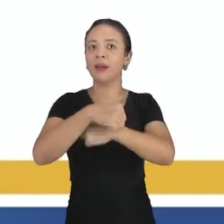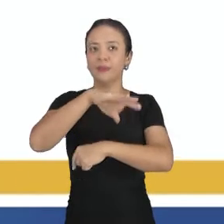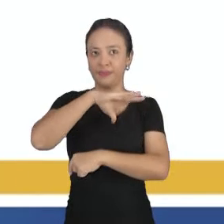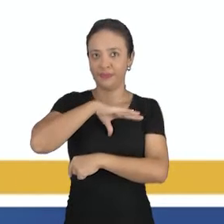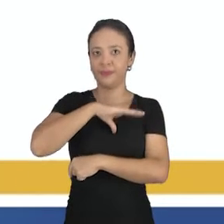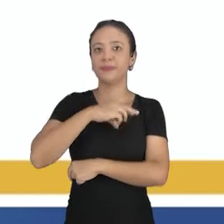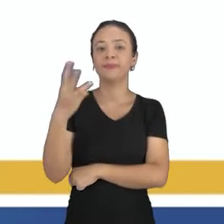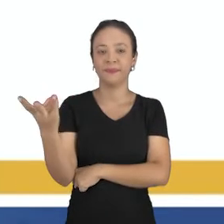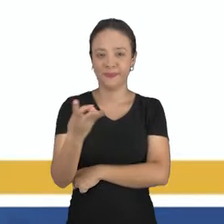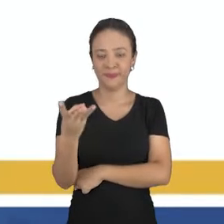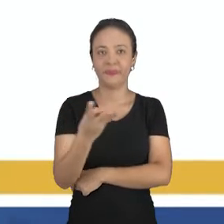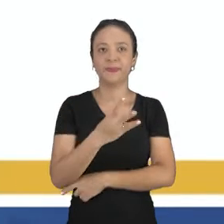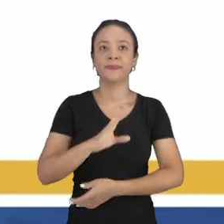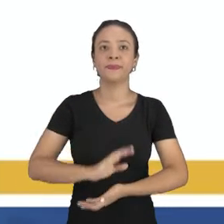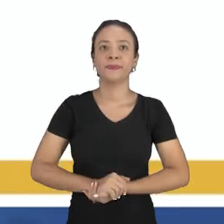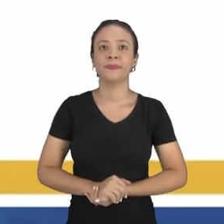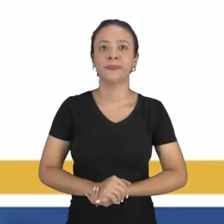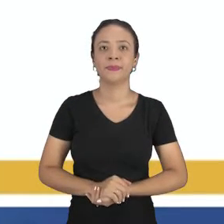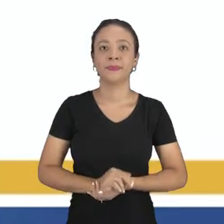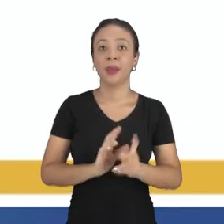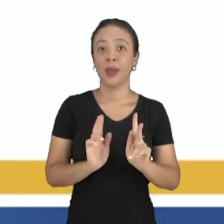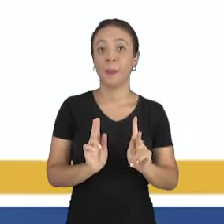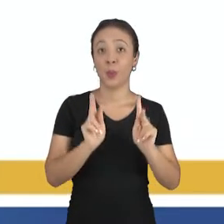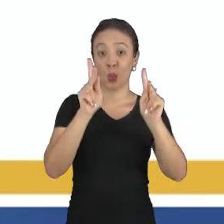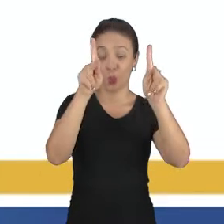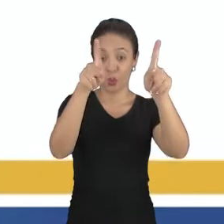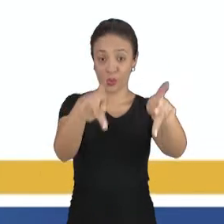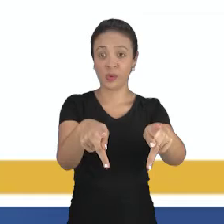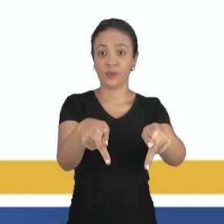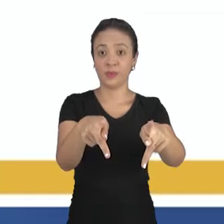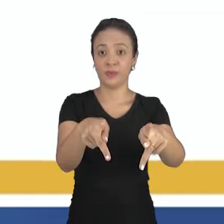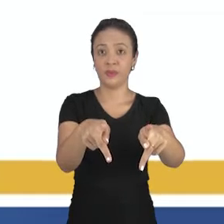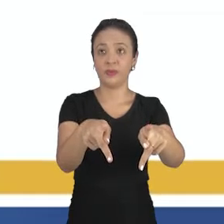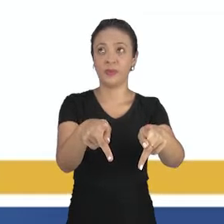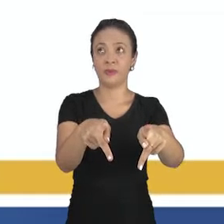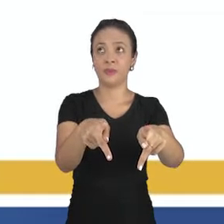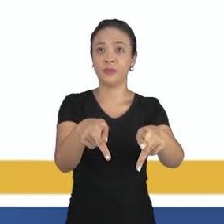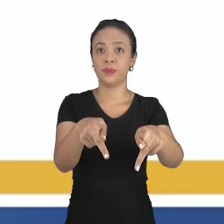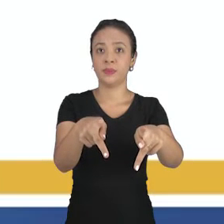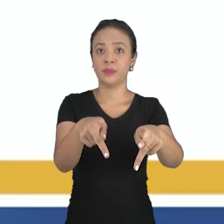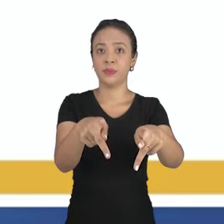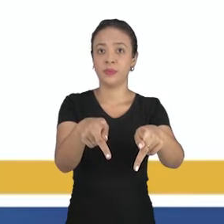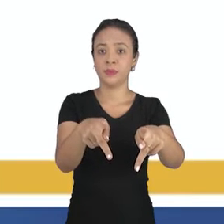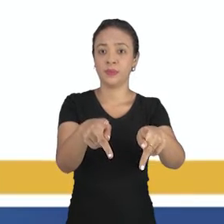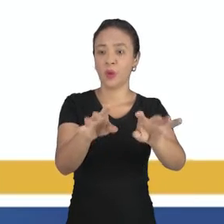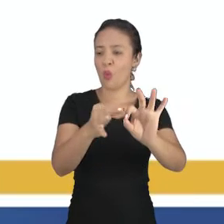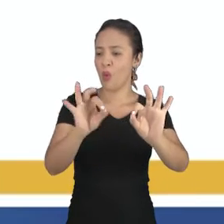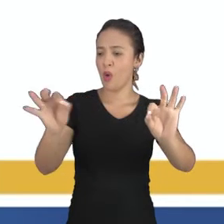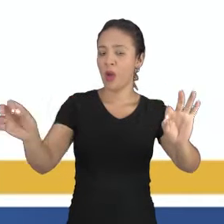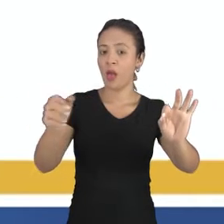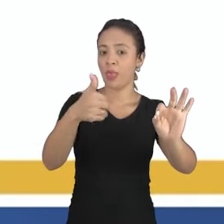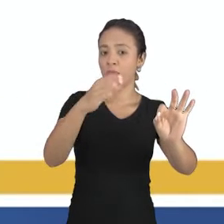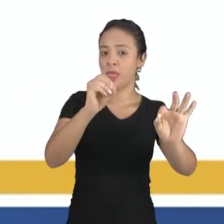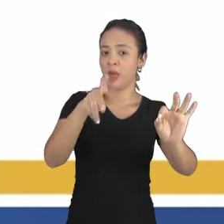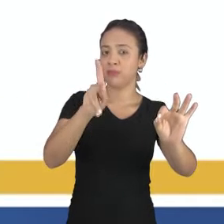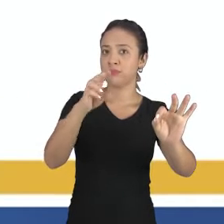é e a ponte a vista 10km